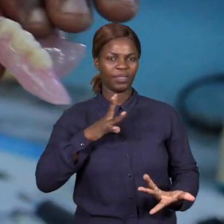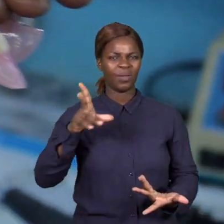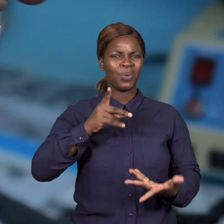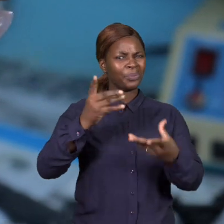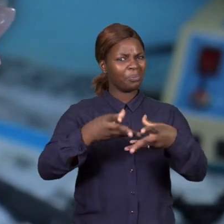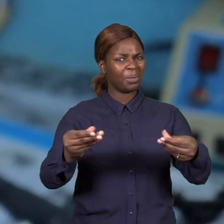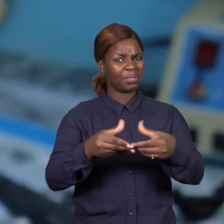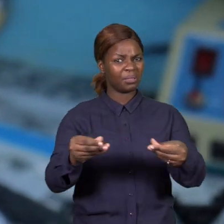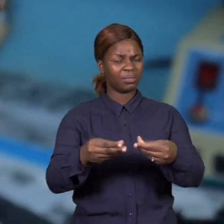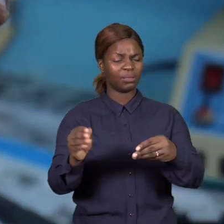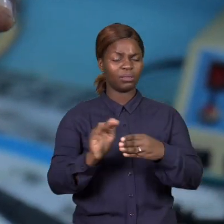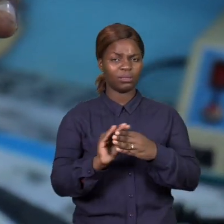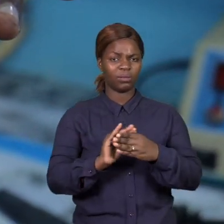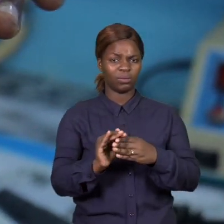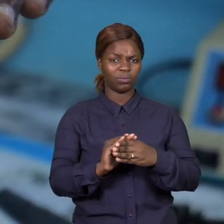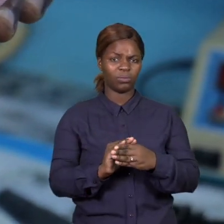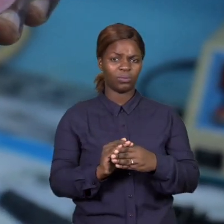que vão apresentar